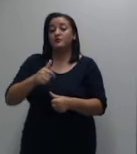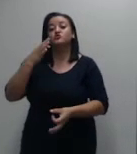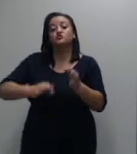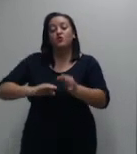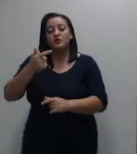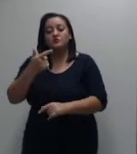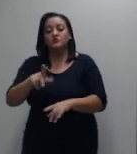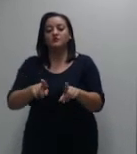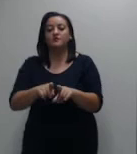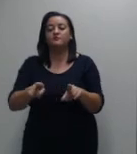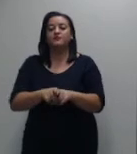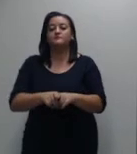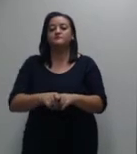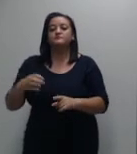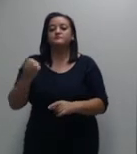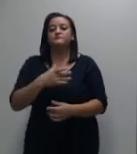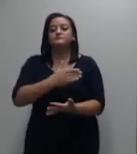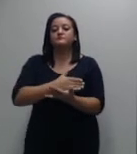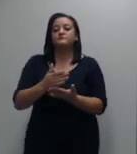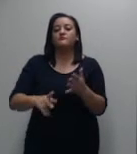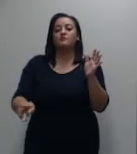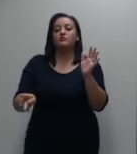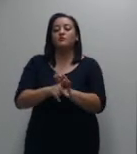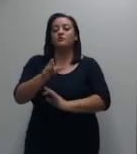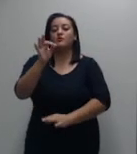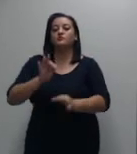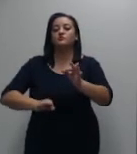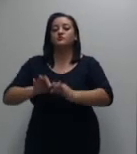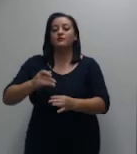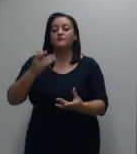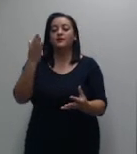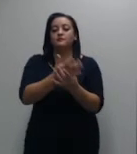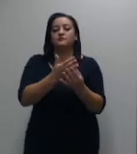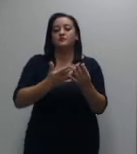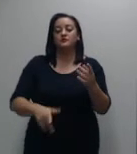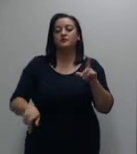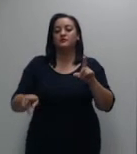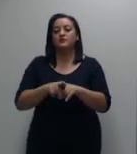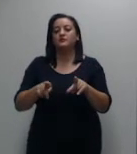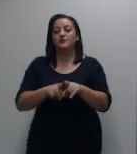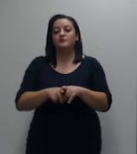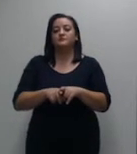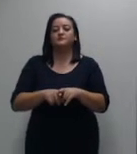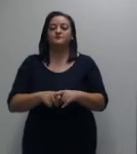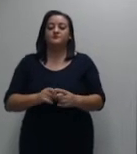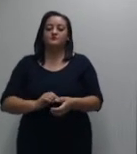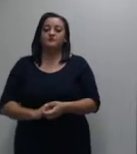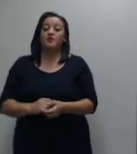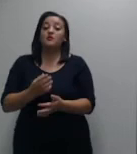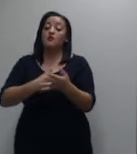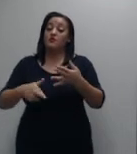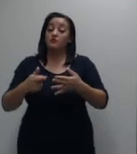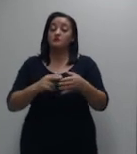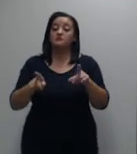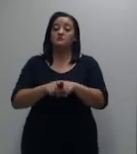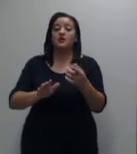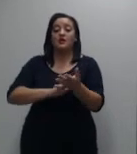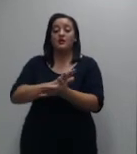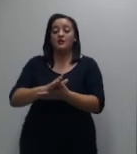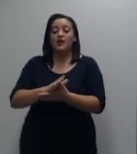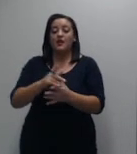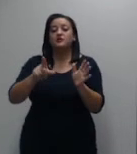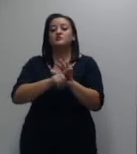implica a reabertura do próprio julgamento dos embargos infringente era um recurso na legislação revogada